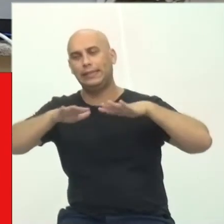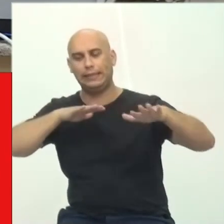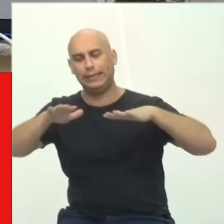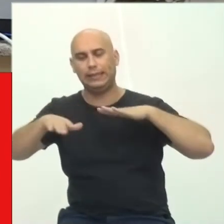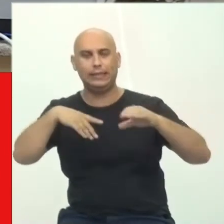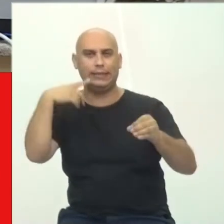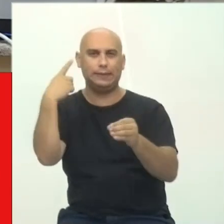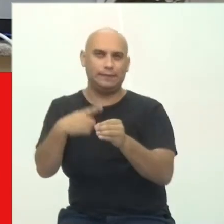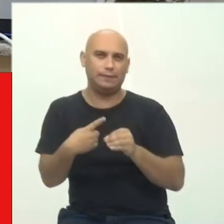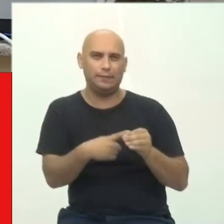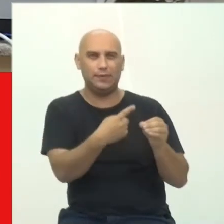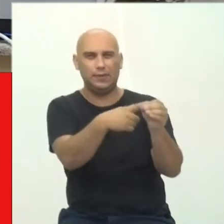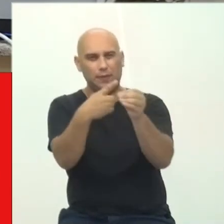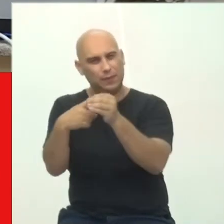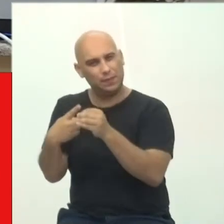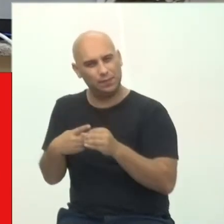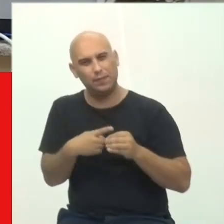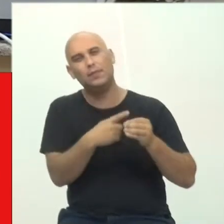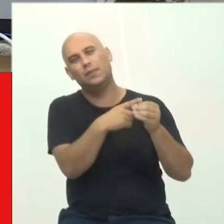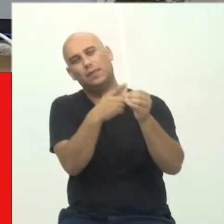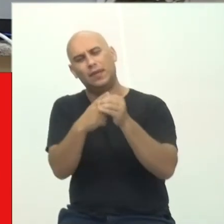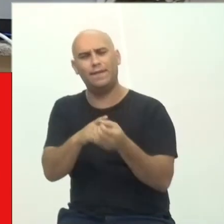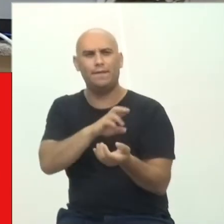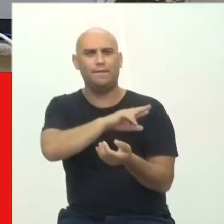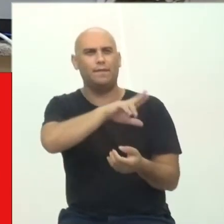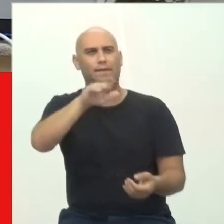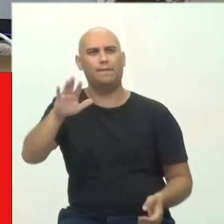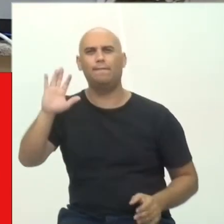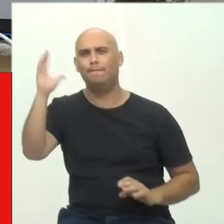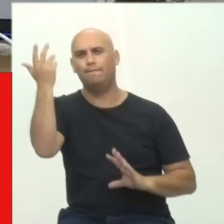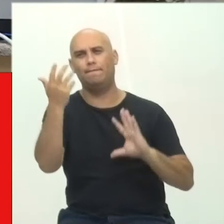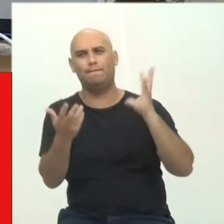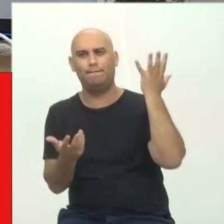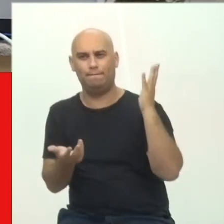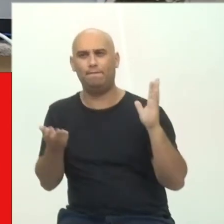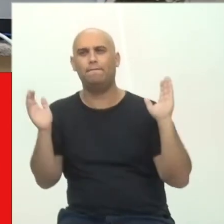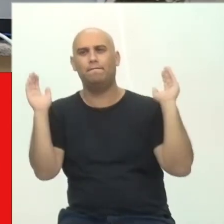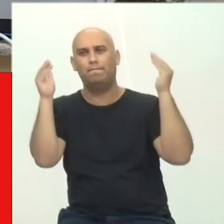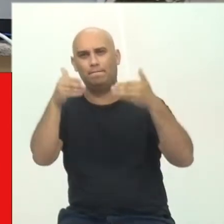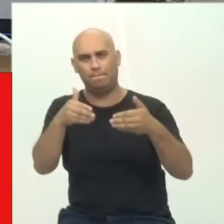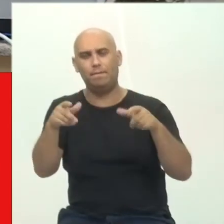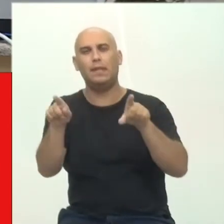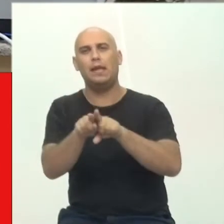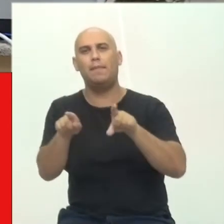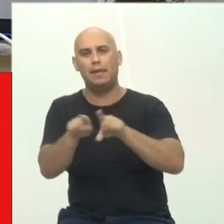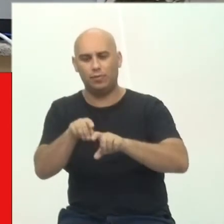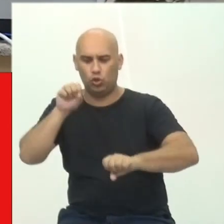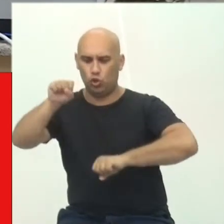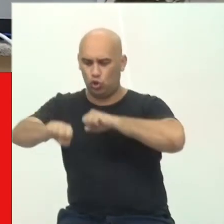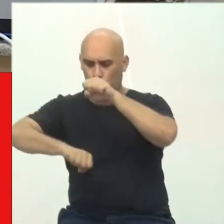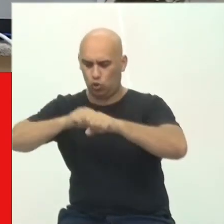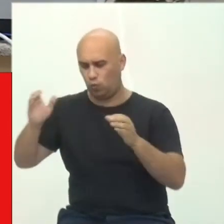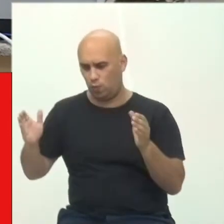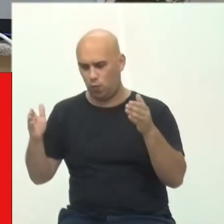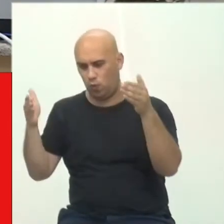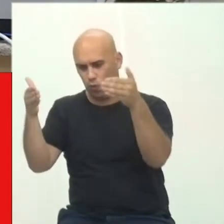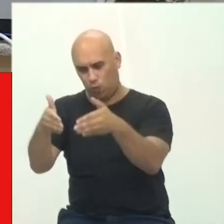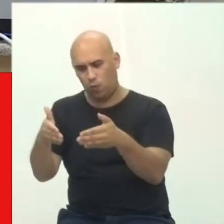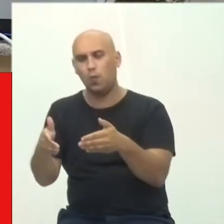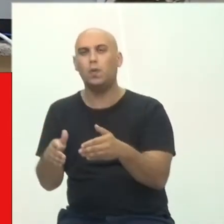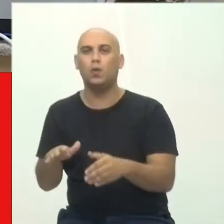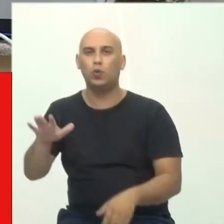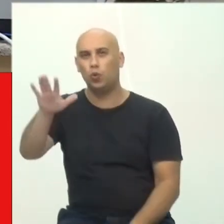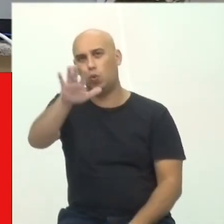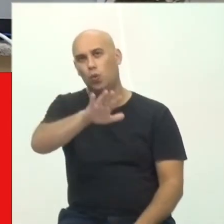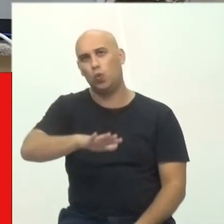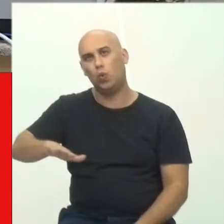as várias situações que é contemplado a ciclovia, para que a gente comece a olhar isso como um todo, e